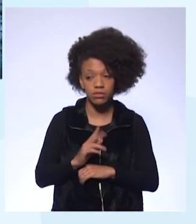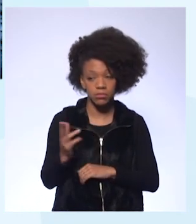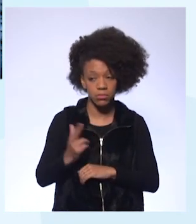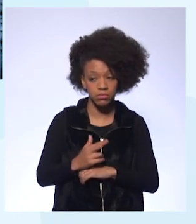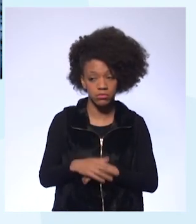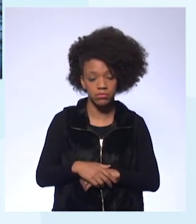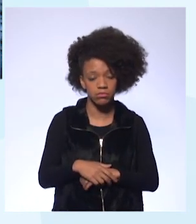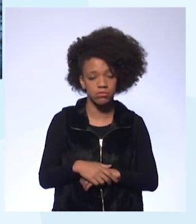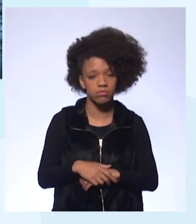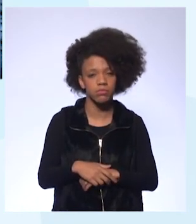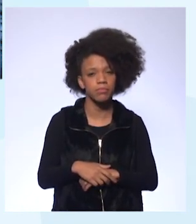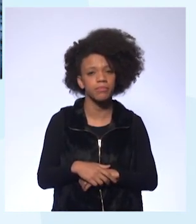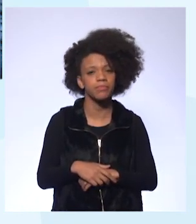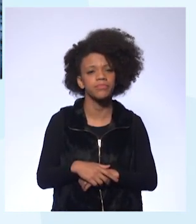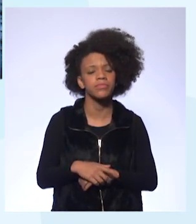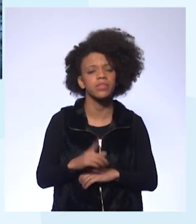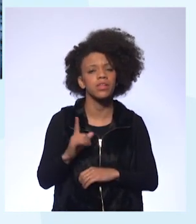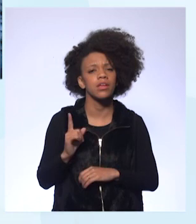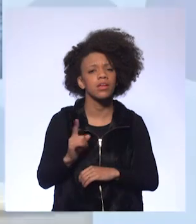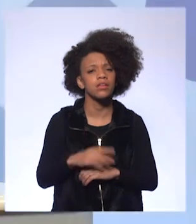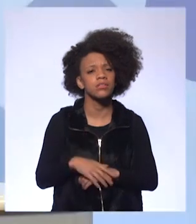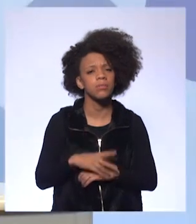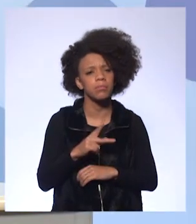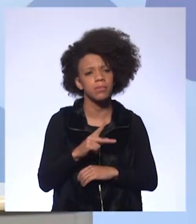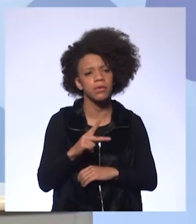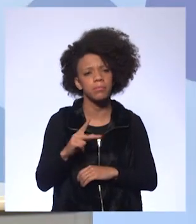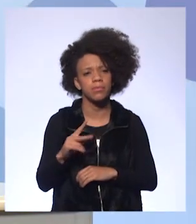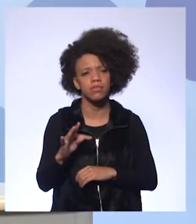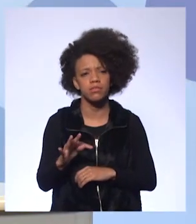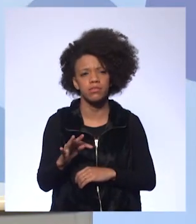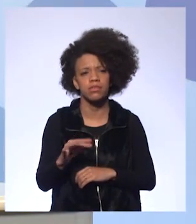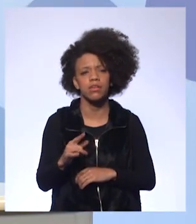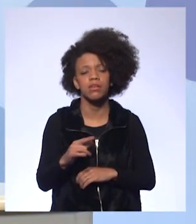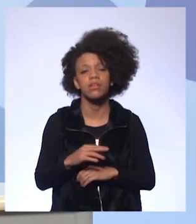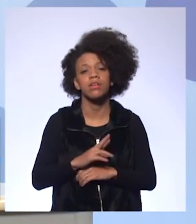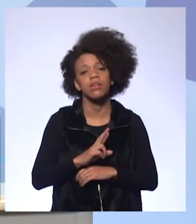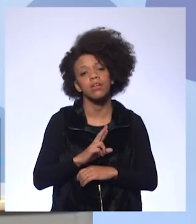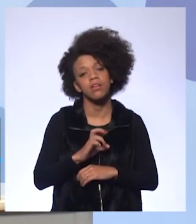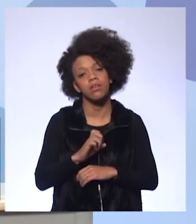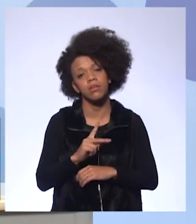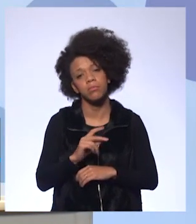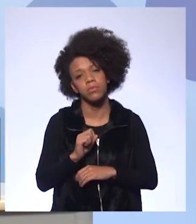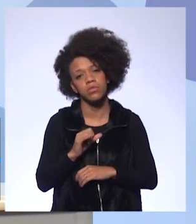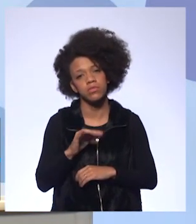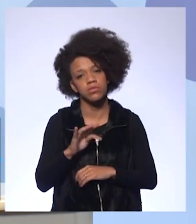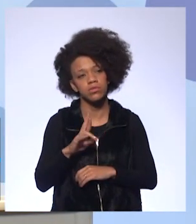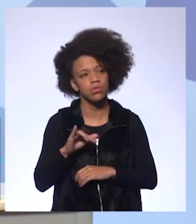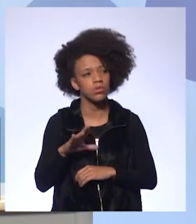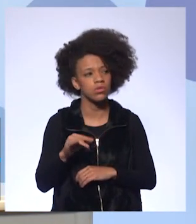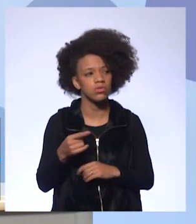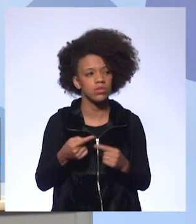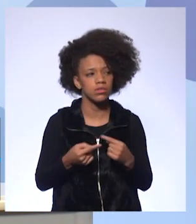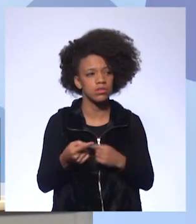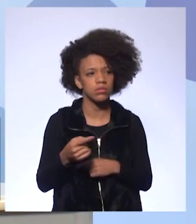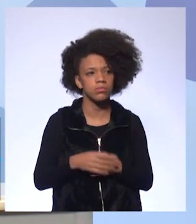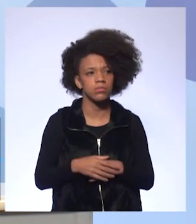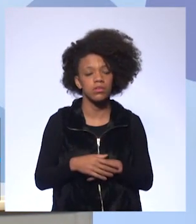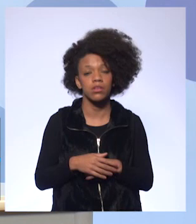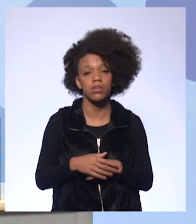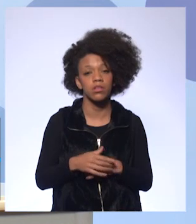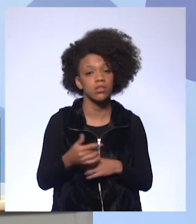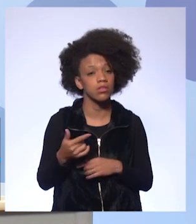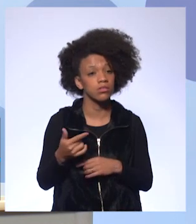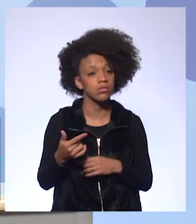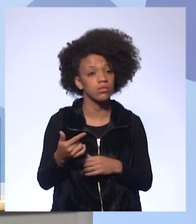né a pessoal essa questão dos BTS Eles estão no repositório tá só dessa semana que não está lá porque teve um update